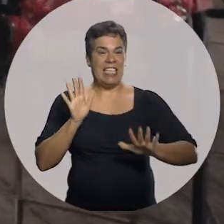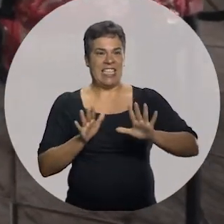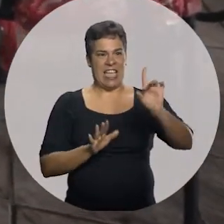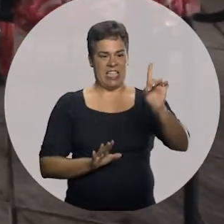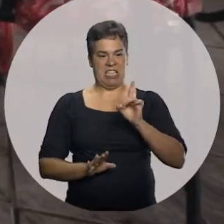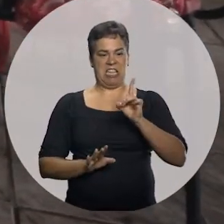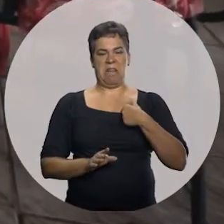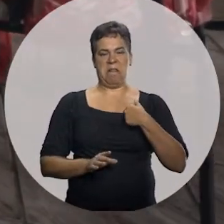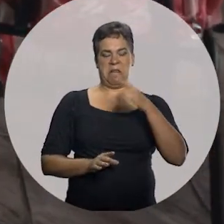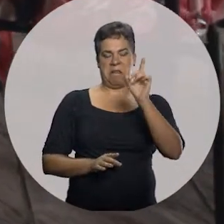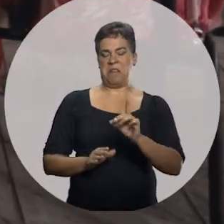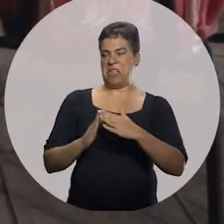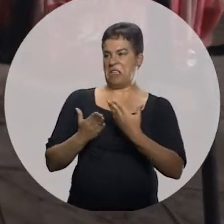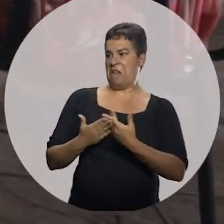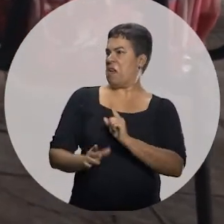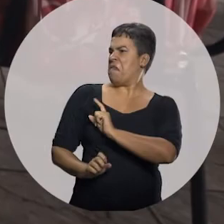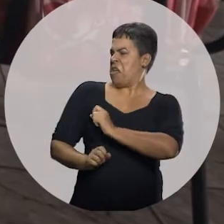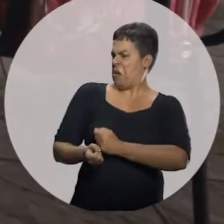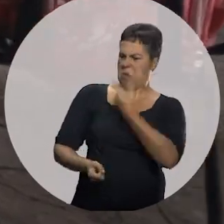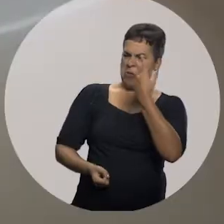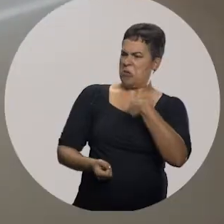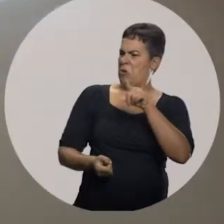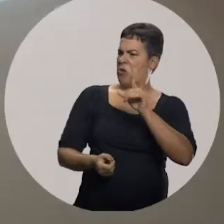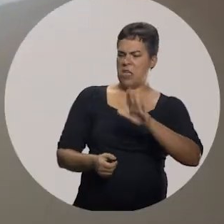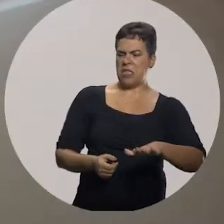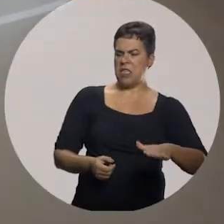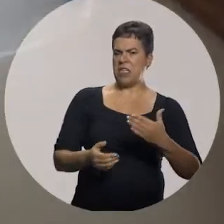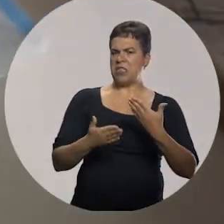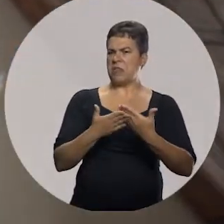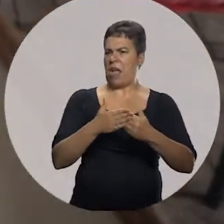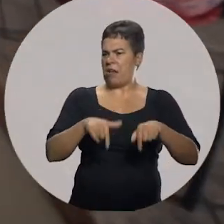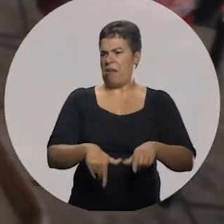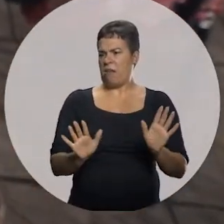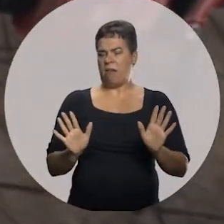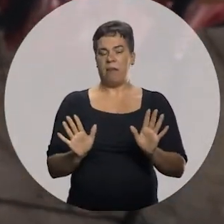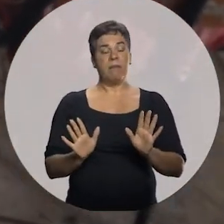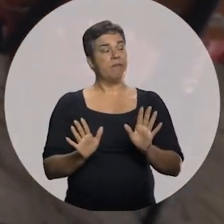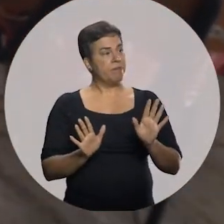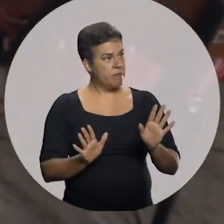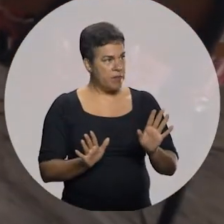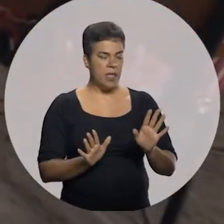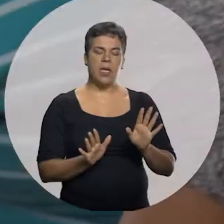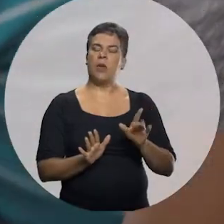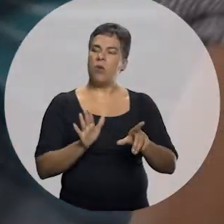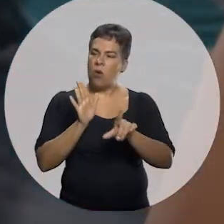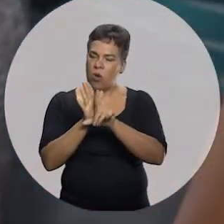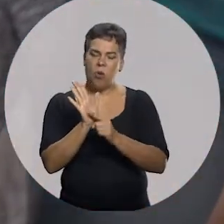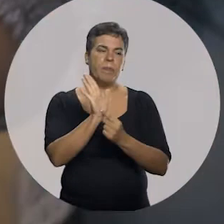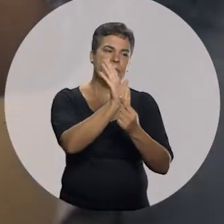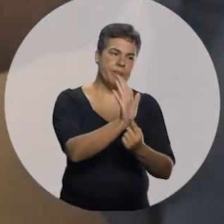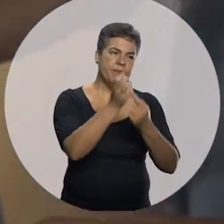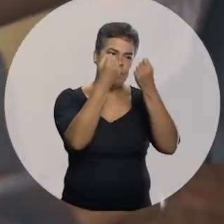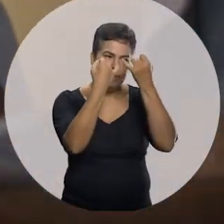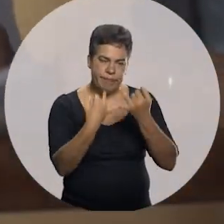diretoras que a princípio dizia assim, é um absurdo você querer que eu bote essa criança para estudar aqui. E aí eu fui valer,